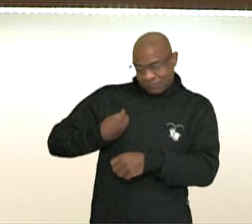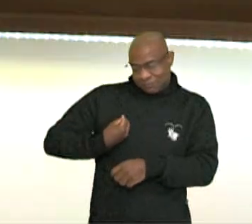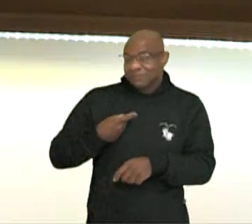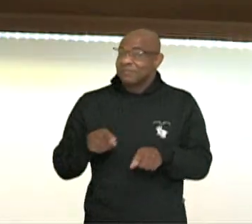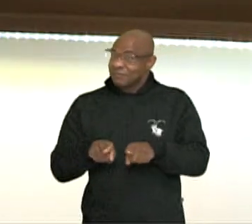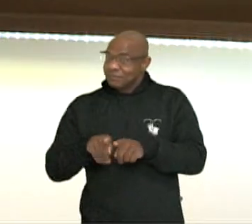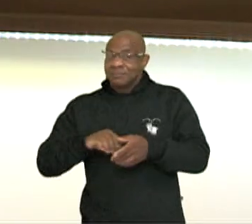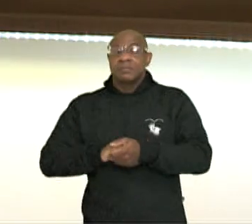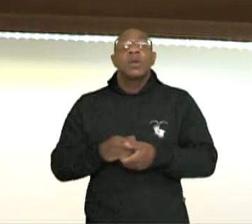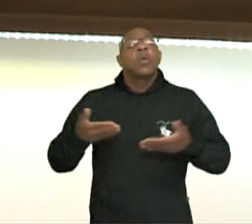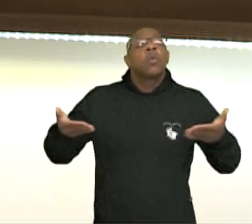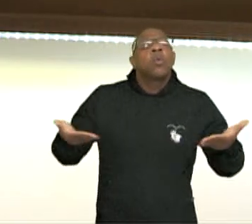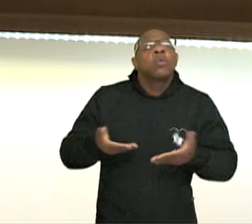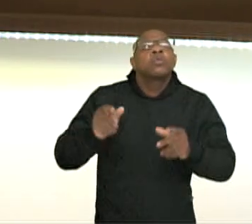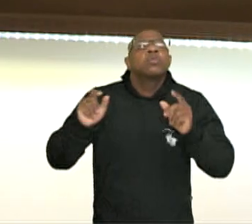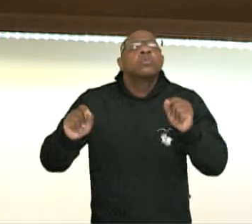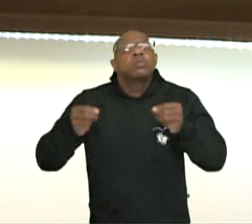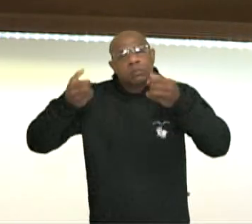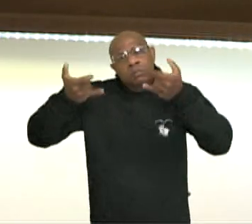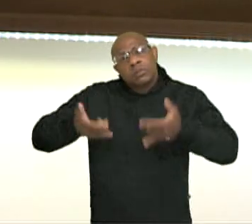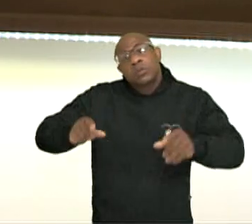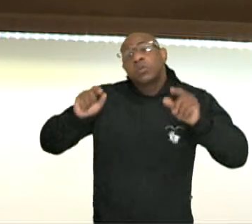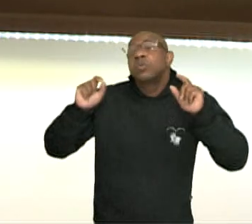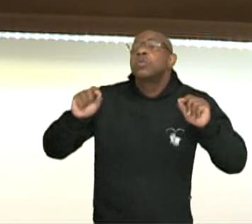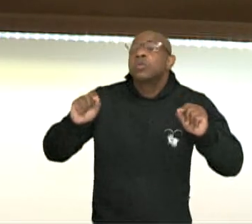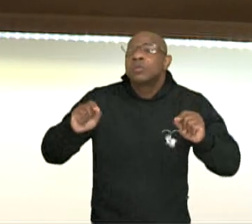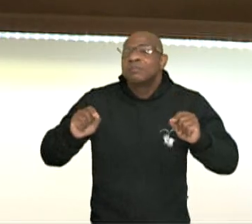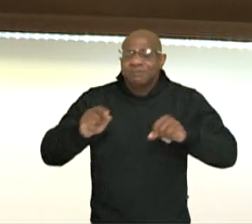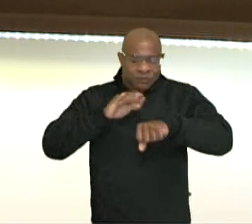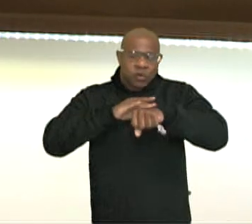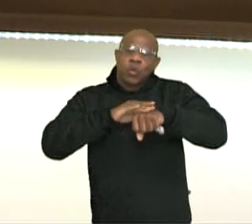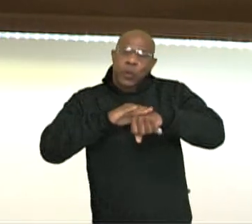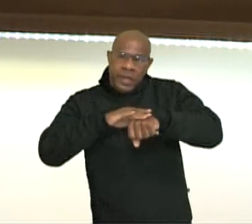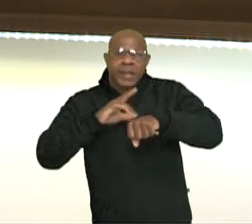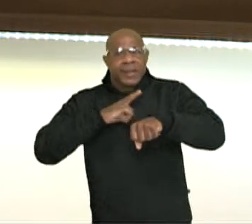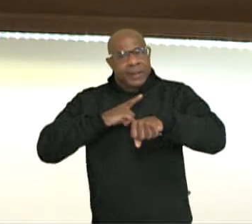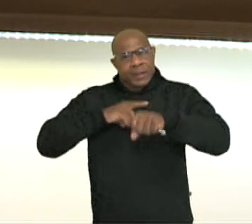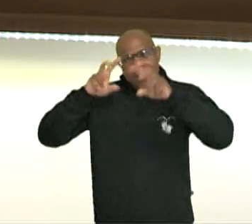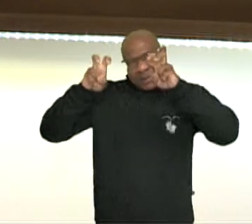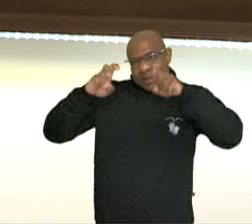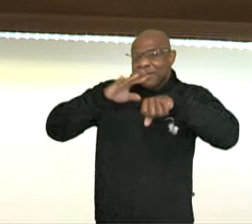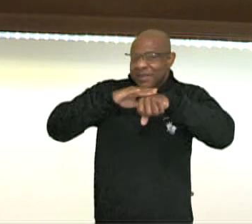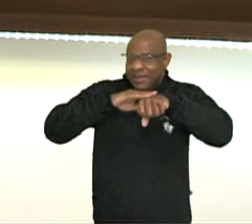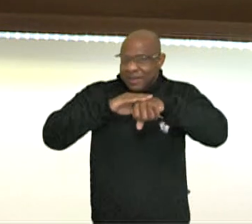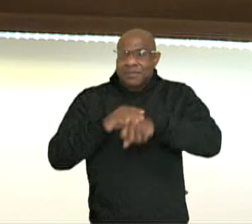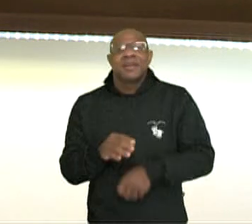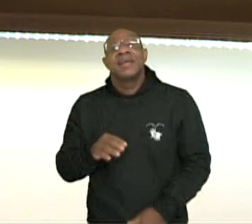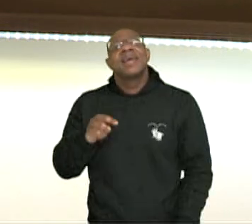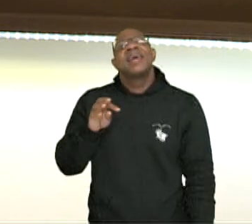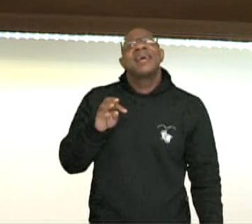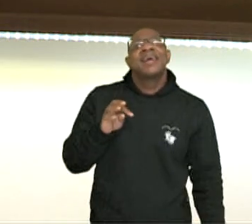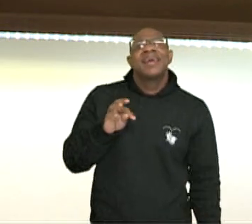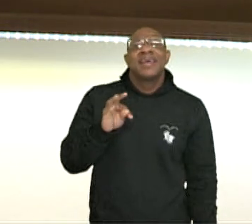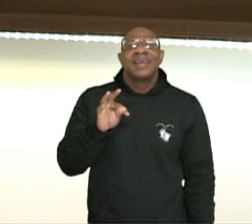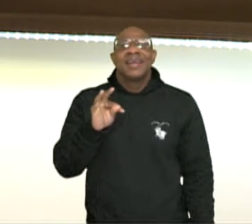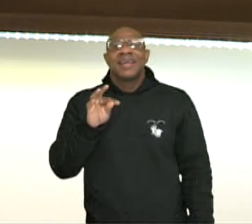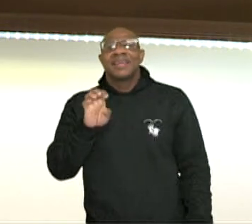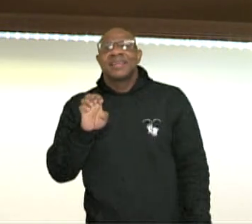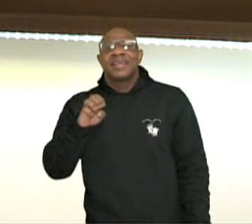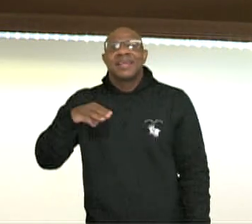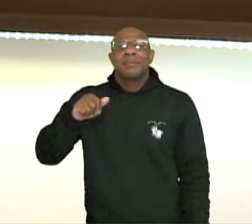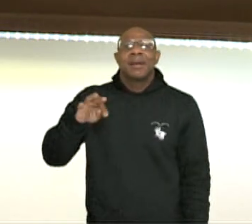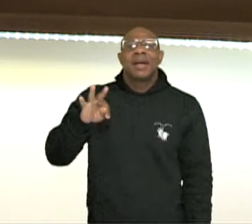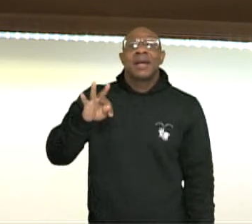bem. E hoje eu estou aqui para falar para você sobre as doenças causadas por nematóides. Vamos falar de duas